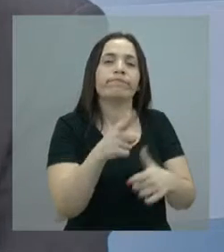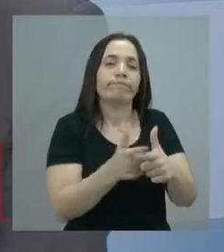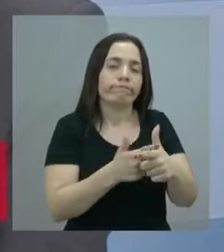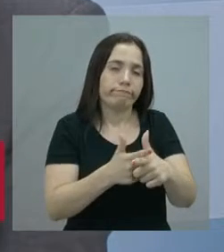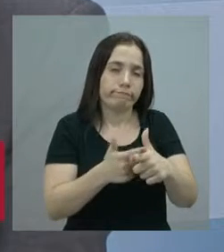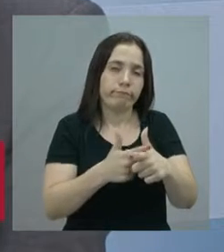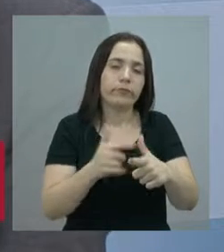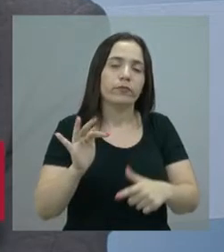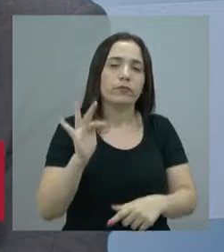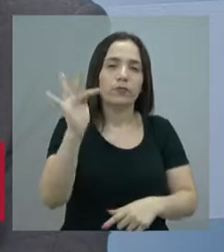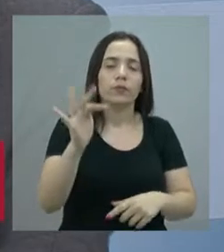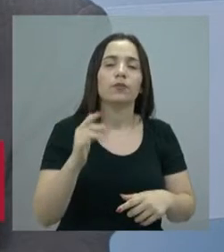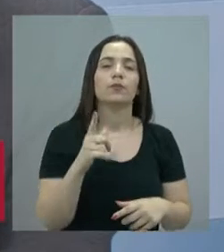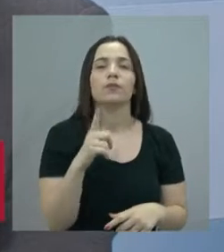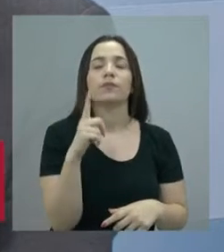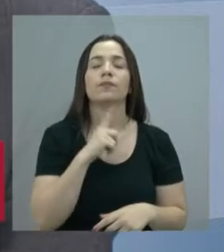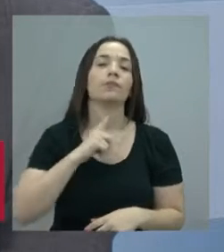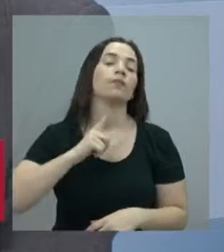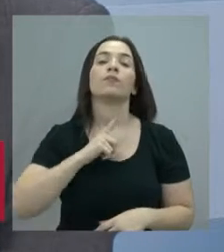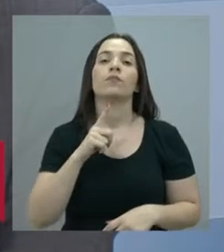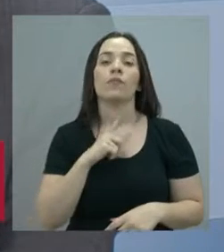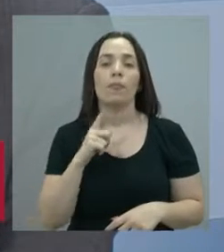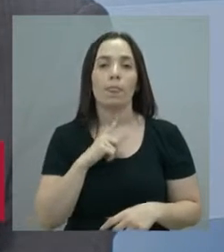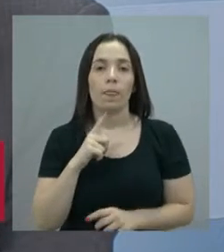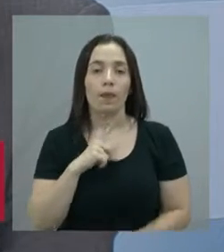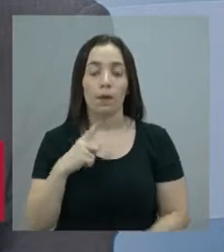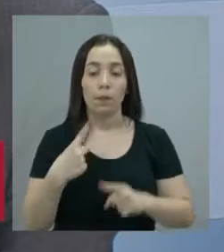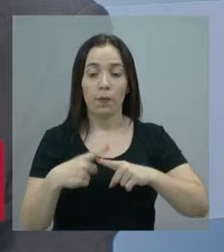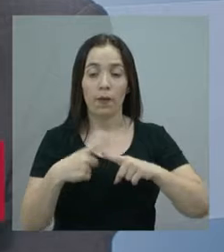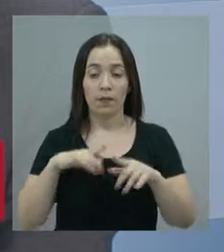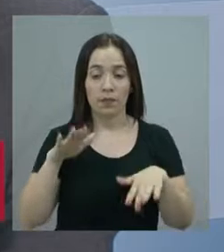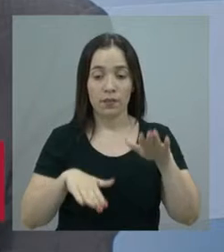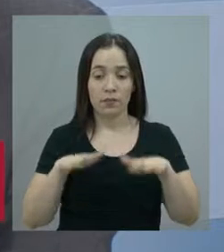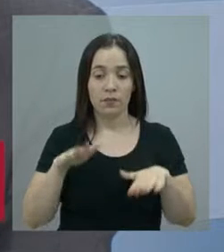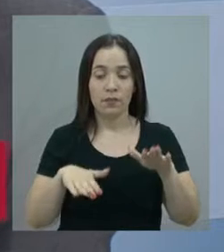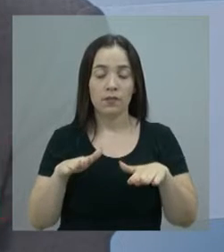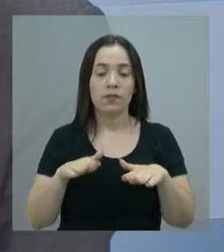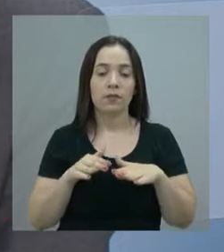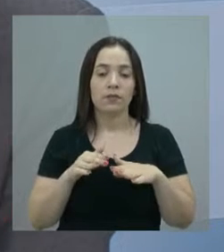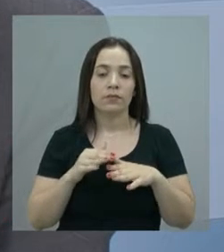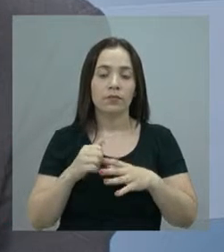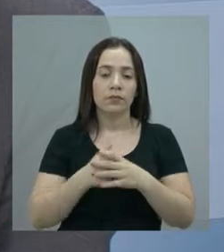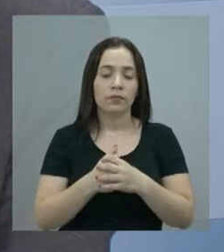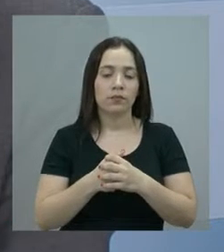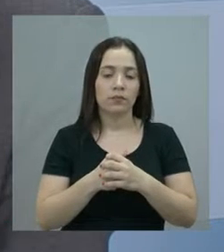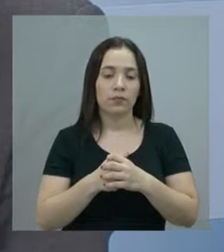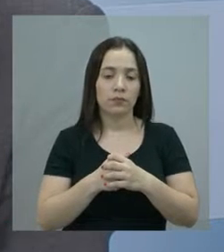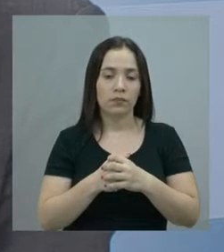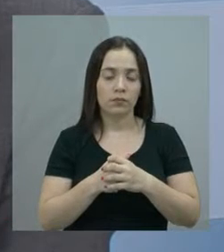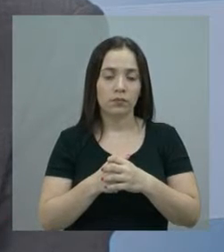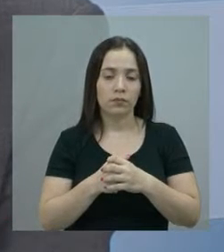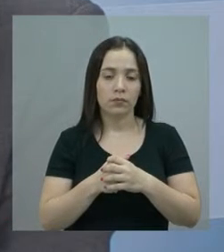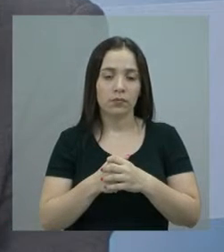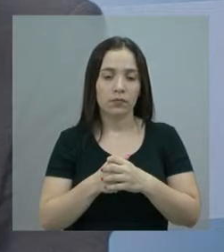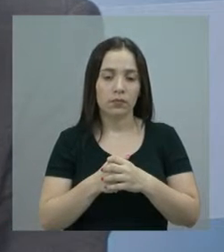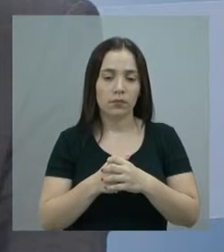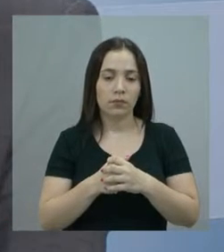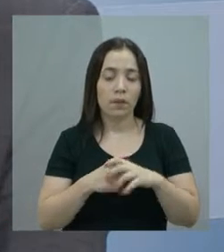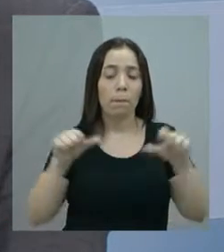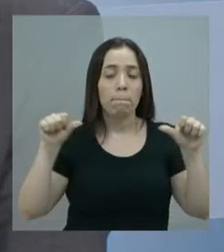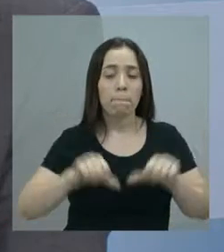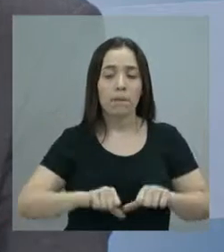você ocupa, às vezes, e muitas vezes, e muito frequentemente, pela